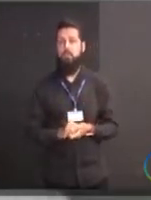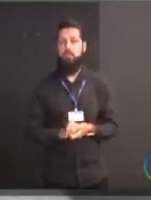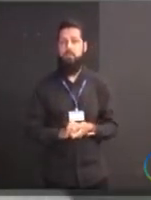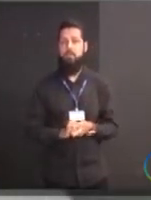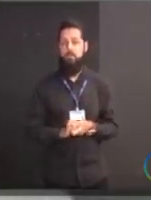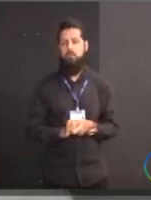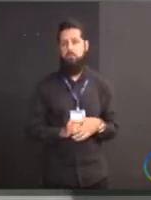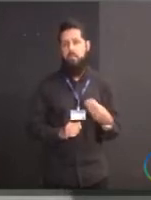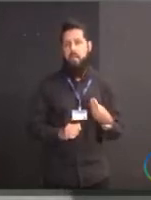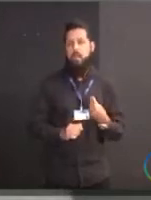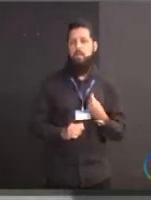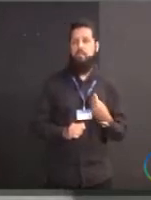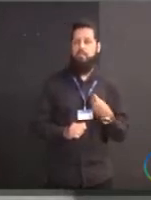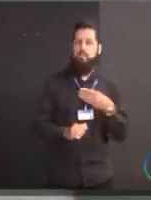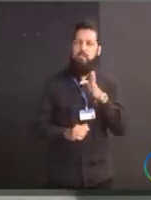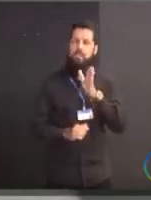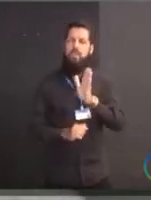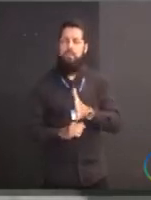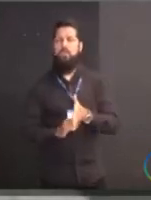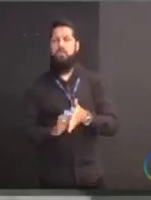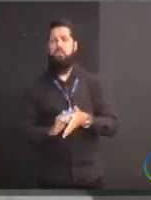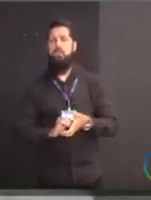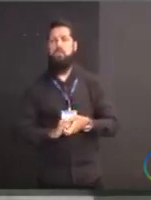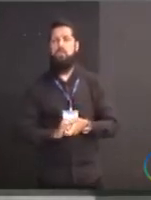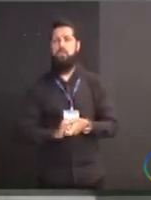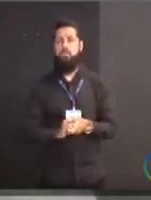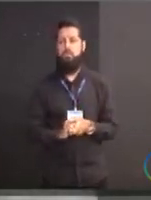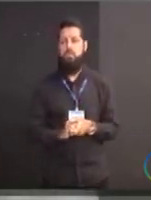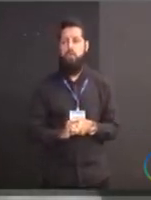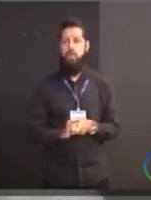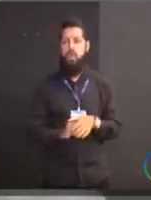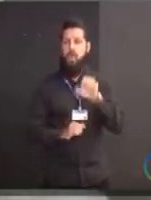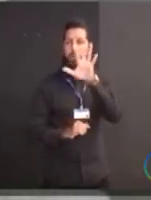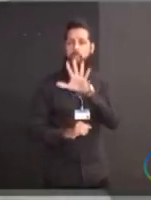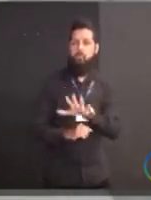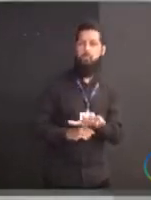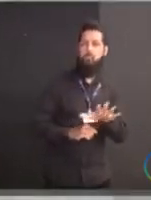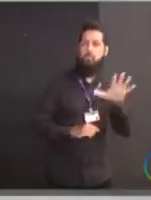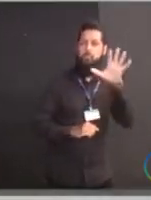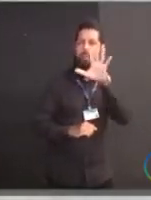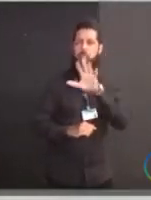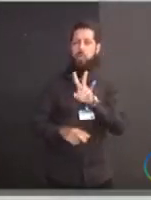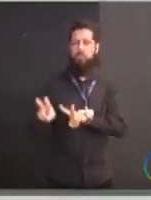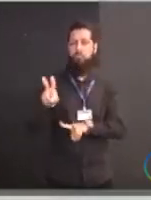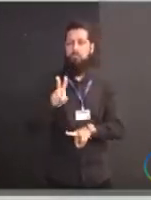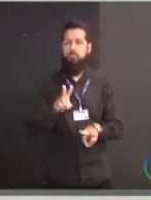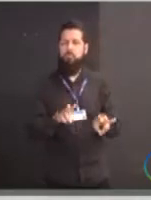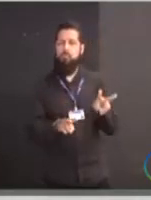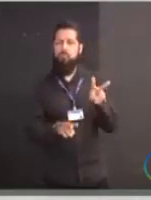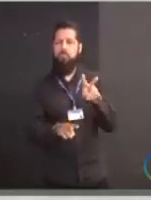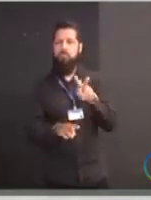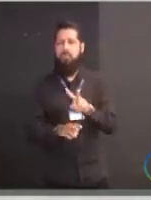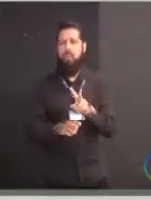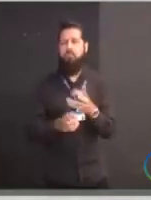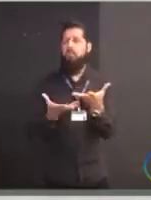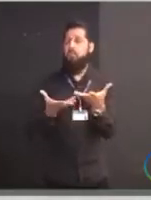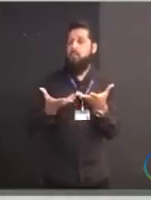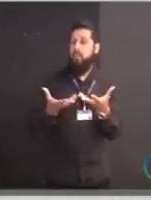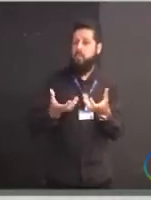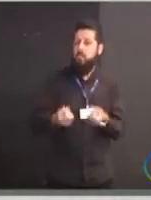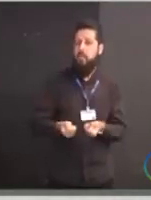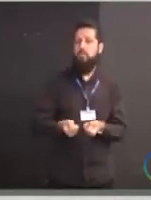existe e que já faz eco assim em grande parte da Europa, foi publicado em vários livros. Eles aceitam como